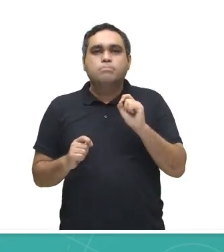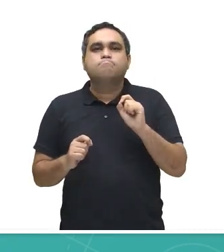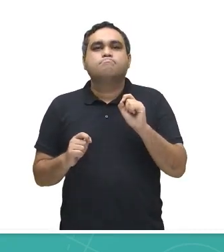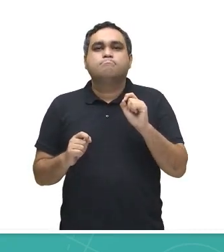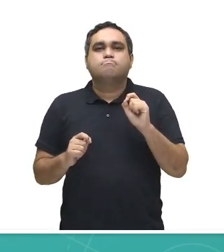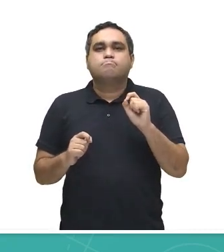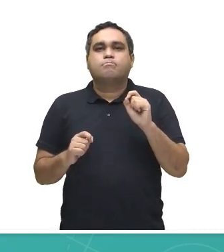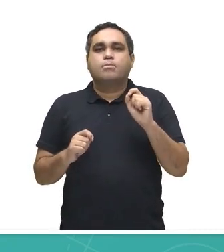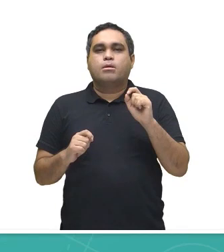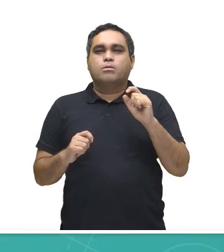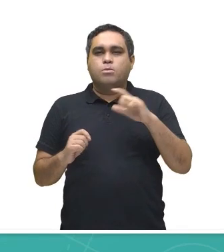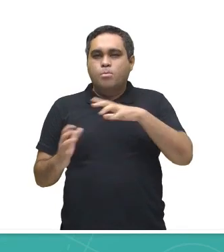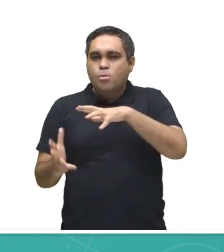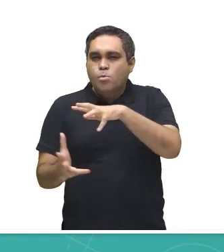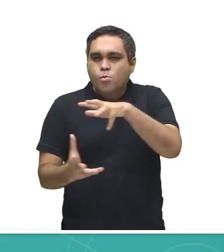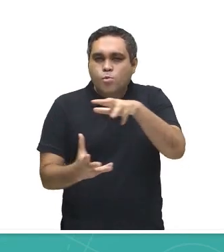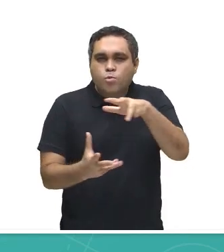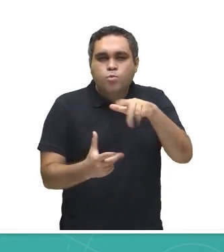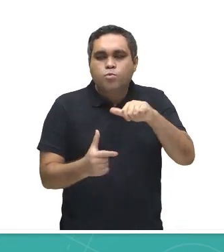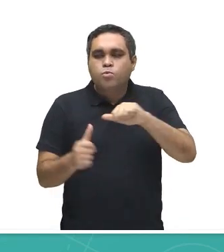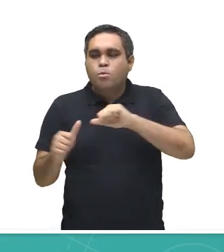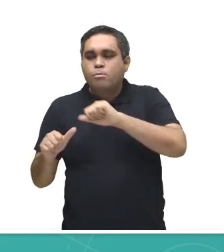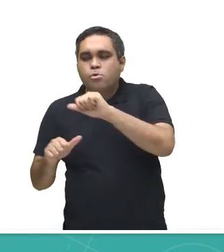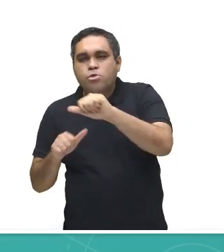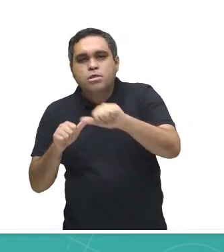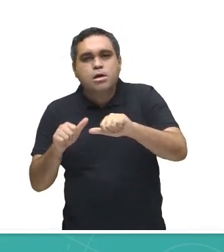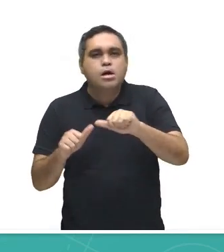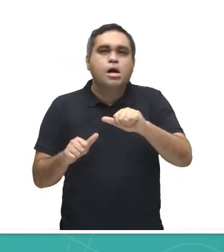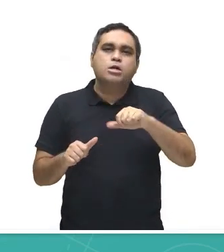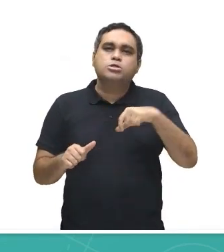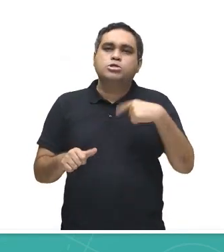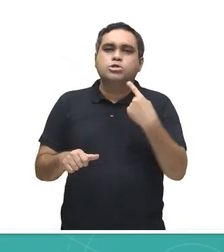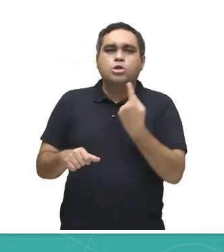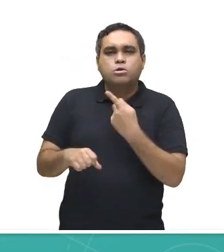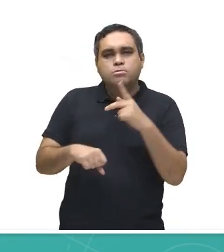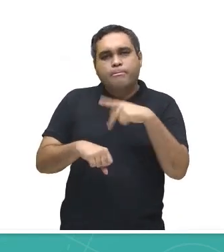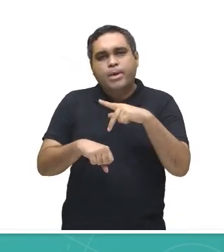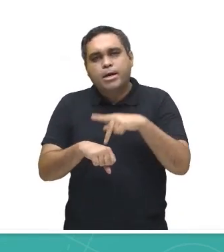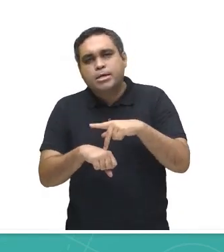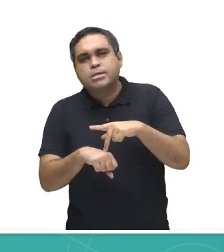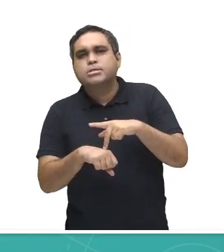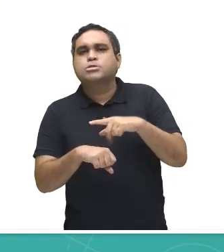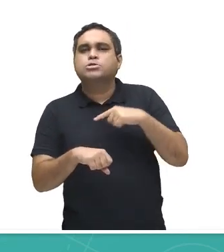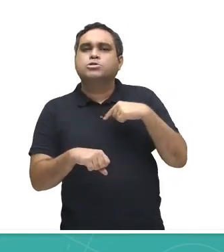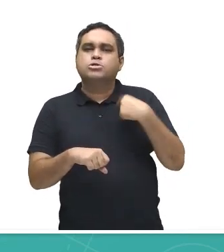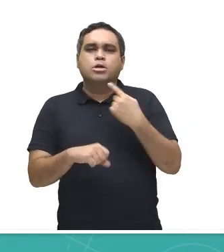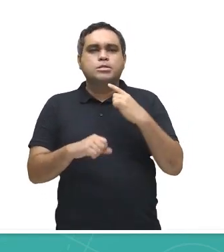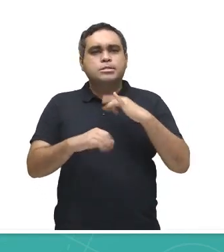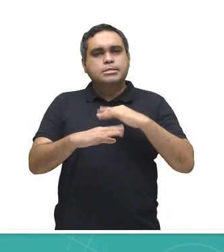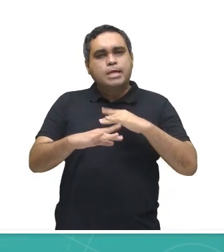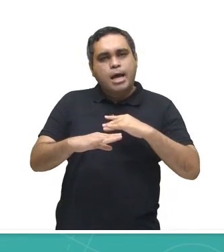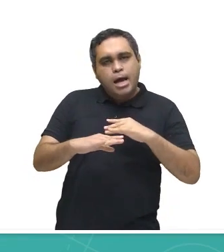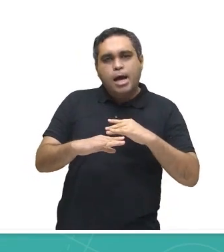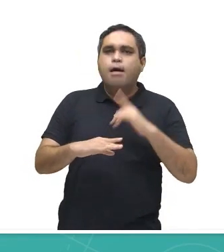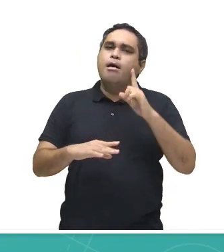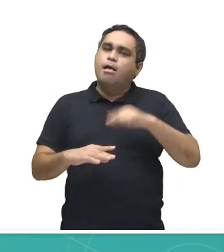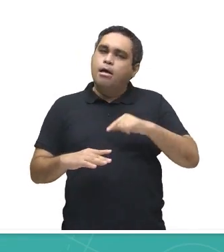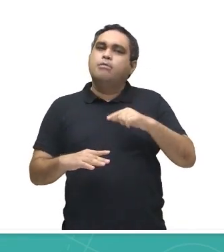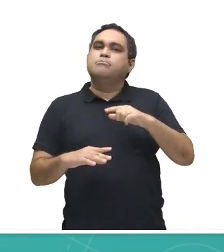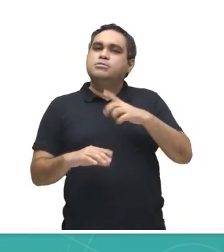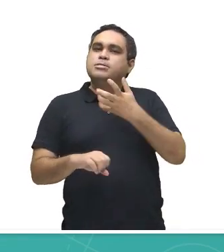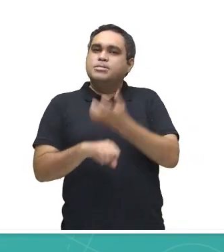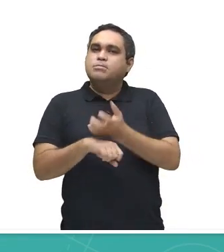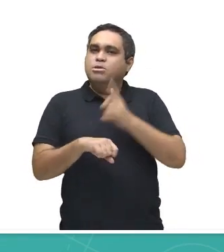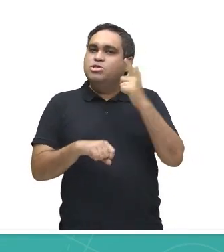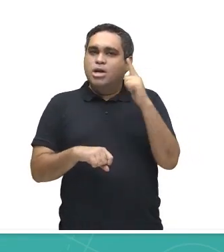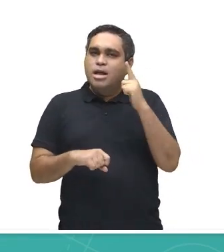nosso planeta, no nosso país, na nossa cidade. E é o que nós estudamos em Geografia, essas mudanças